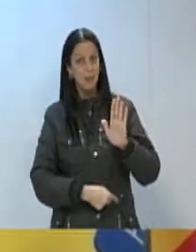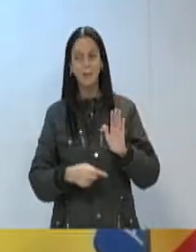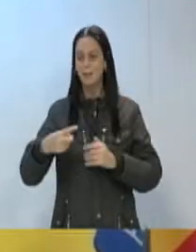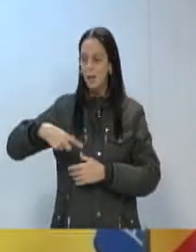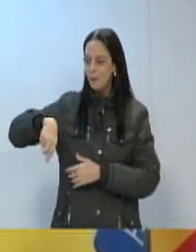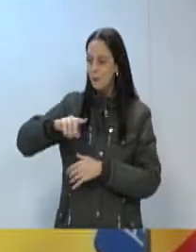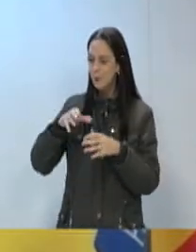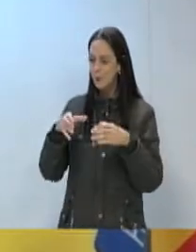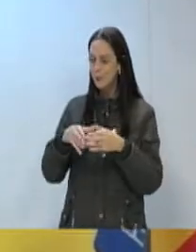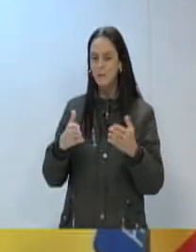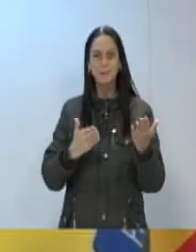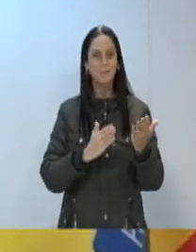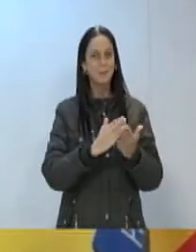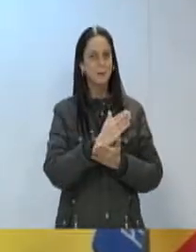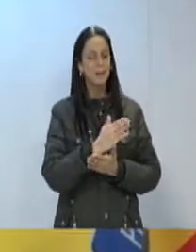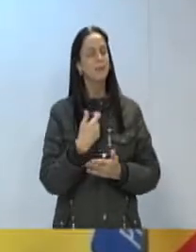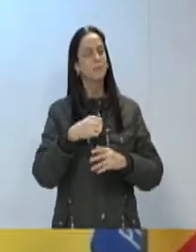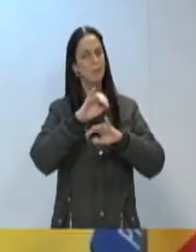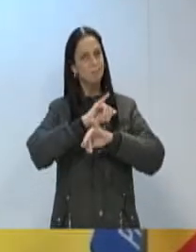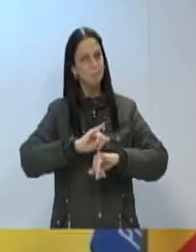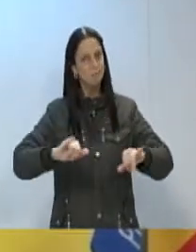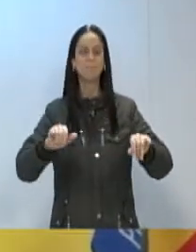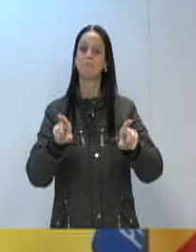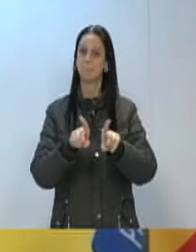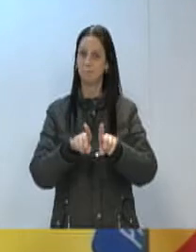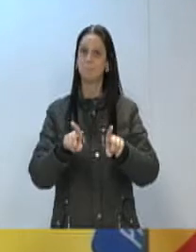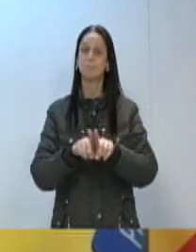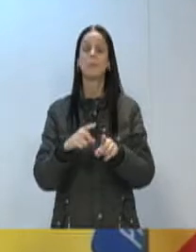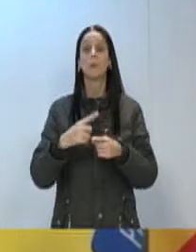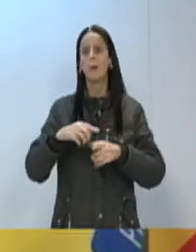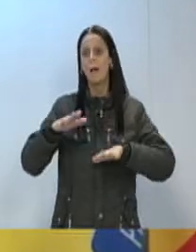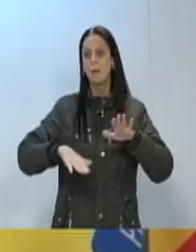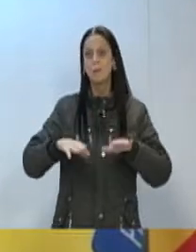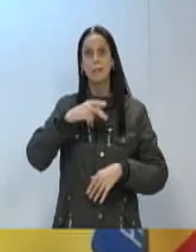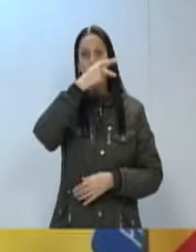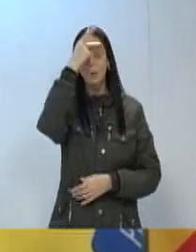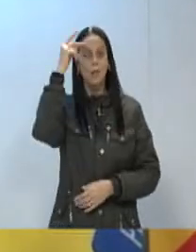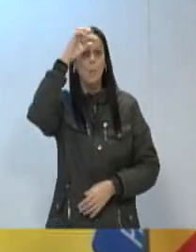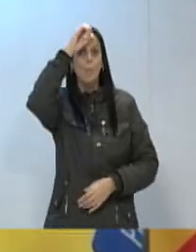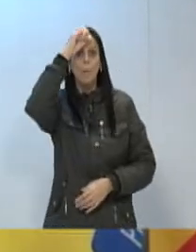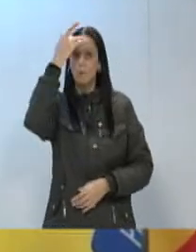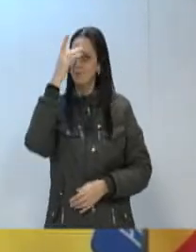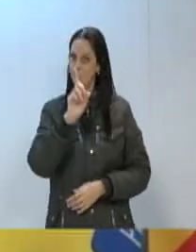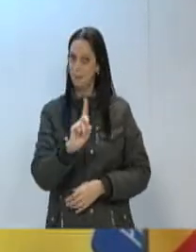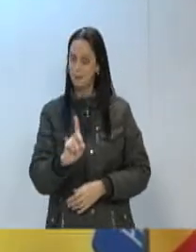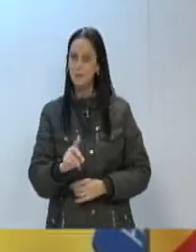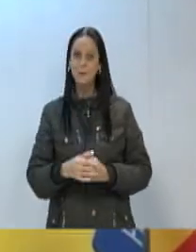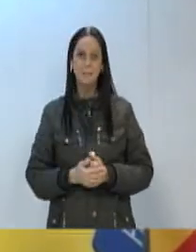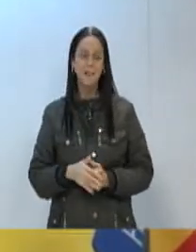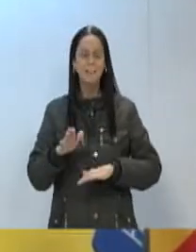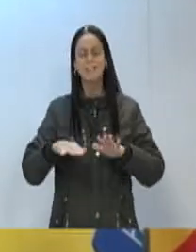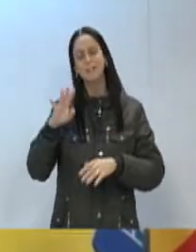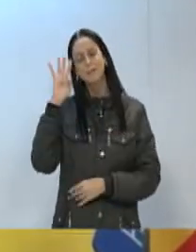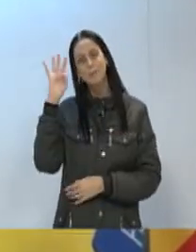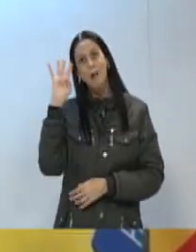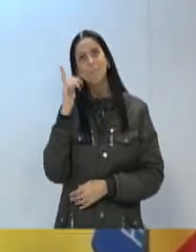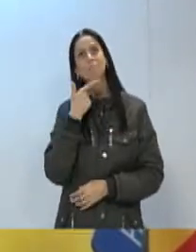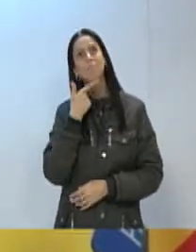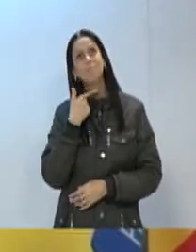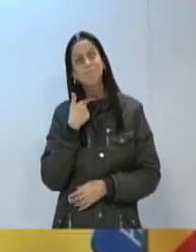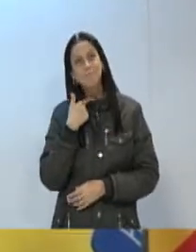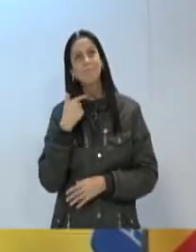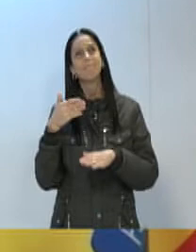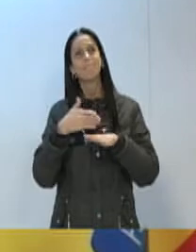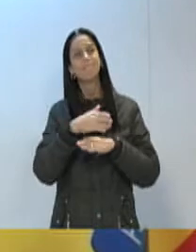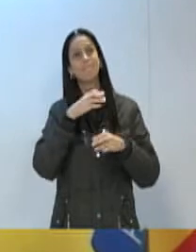e importante essa divulgação também Vereador Maurício gol porque muitas pessoas não sabem às vezes sonham em participar de um concurso